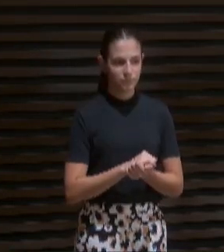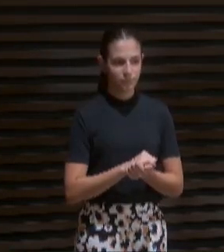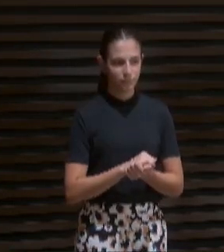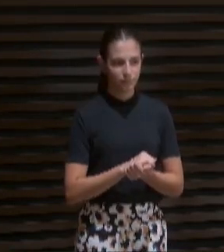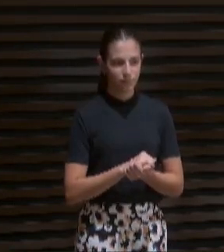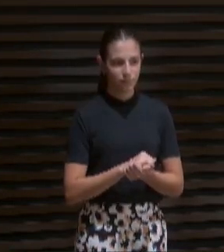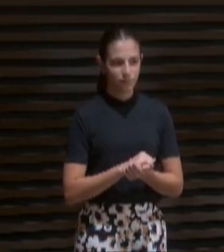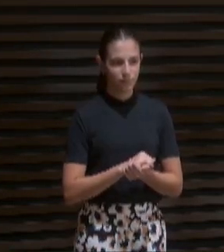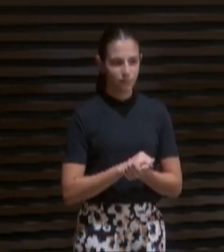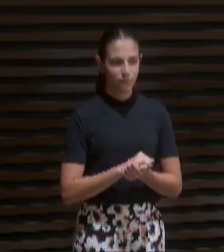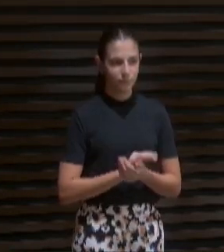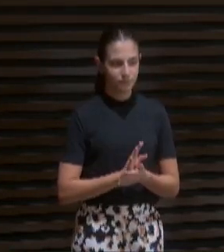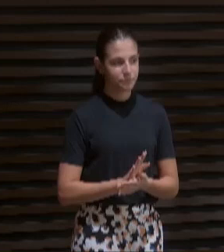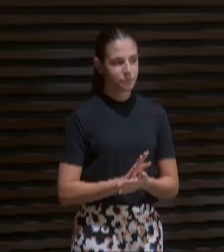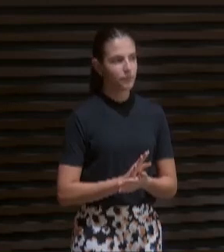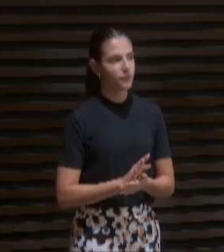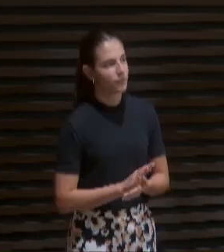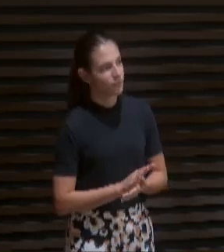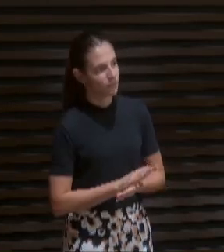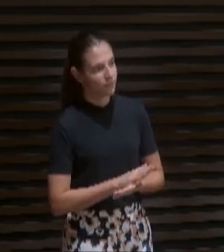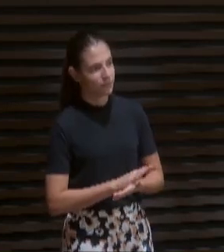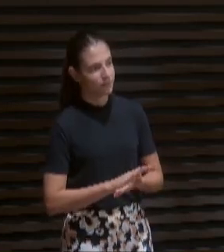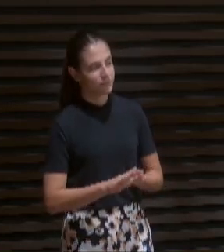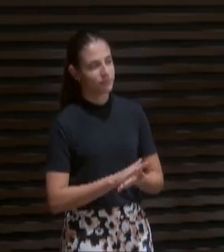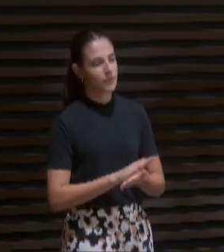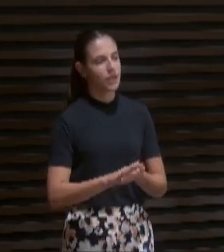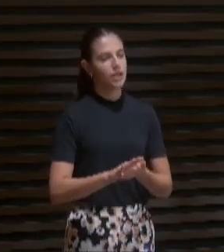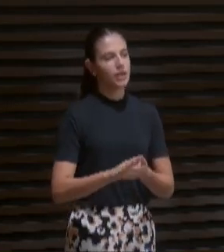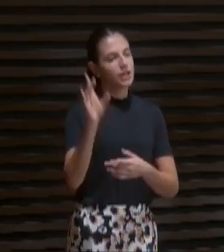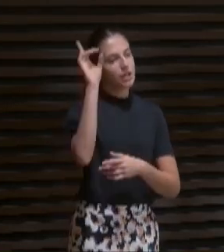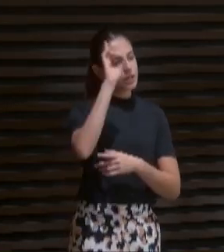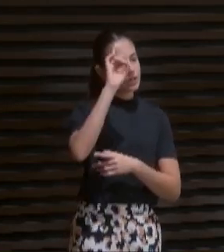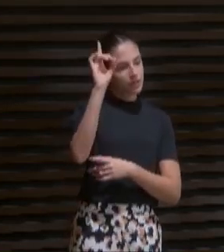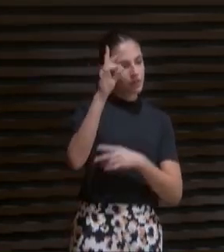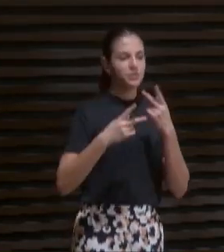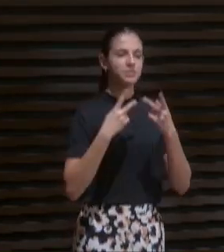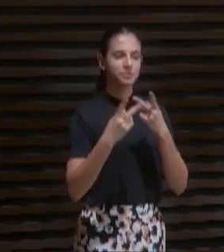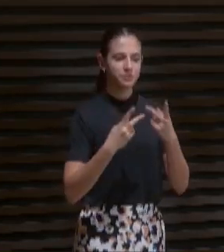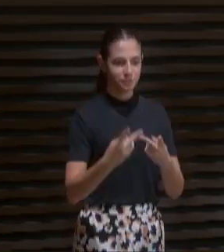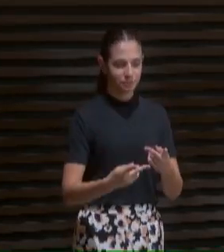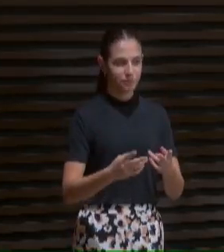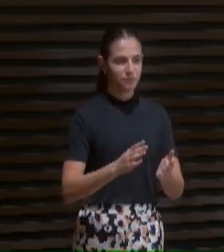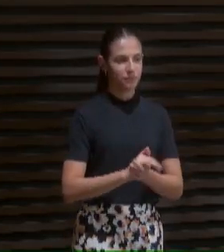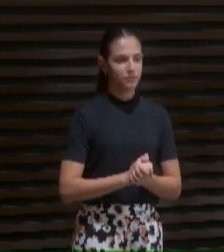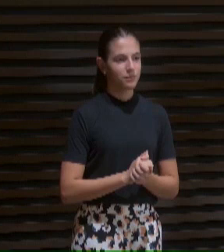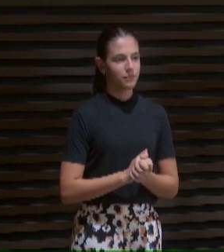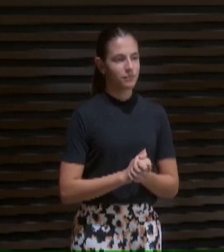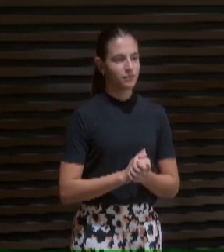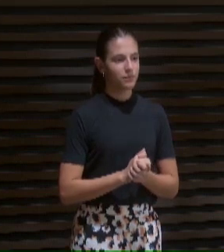é. E Deus está fazendo ali uma observação e diz assim, perguntou-lhe